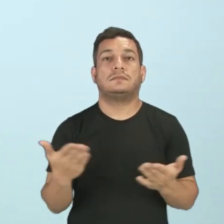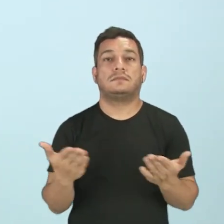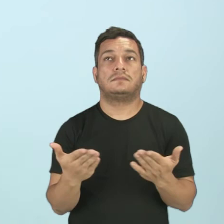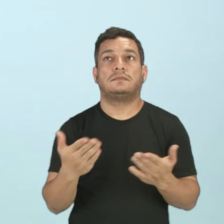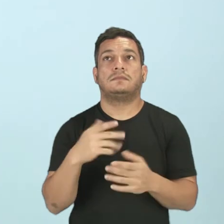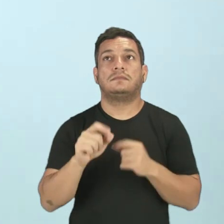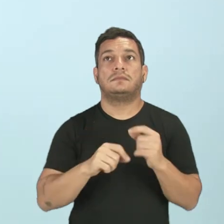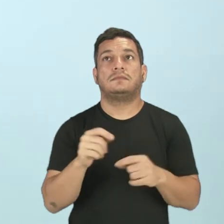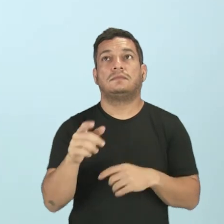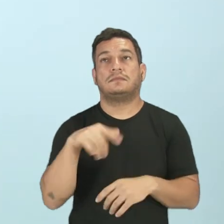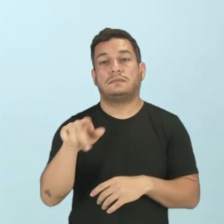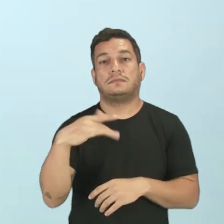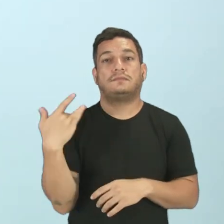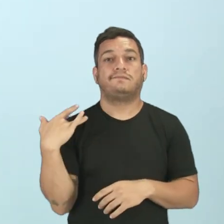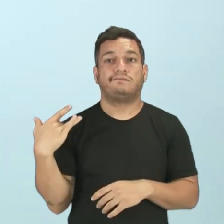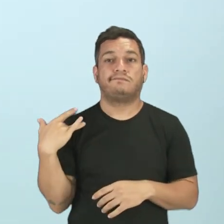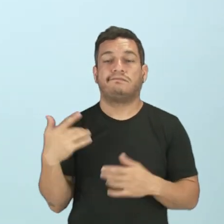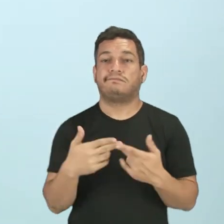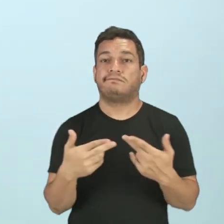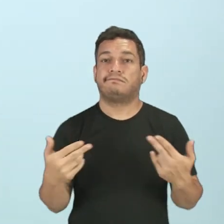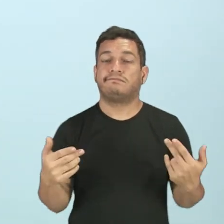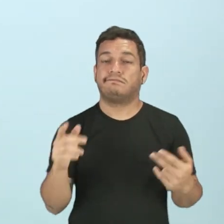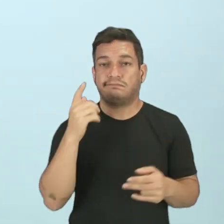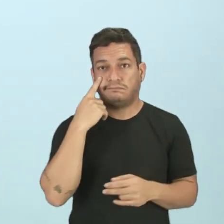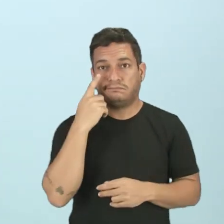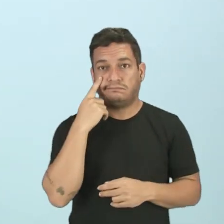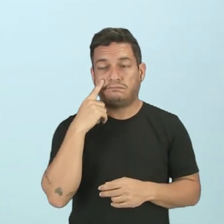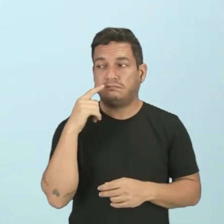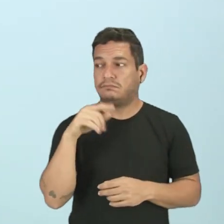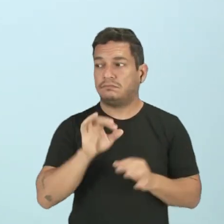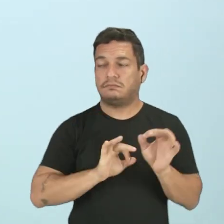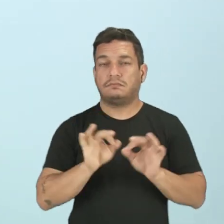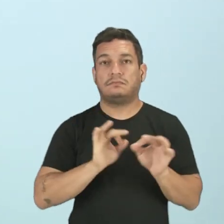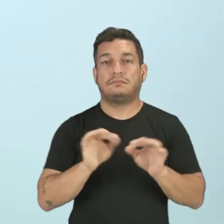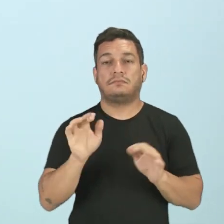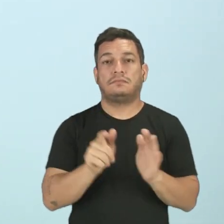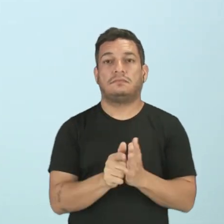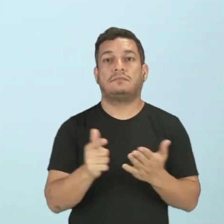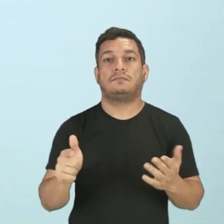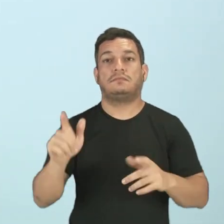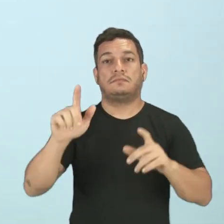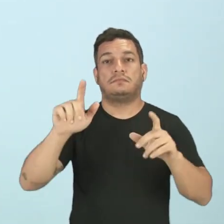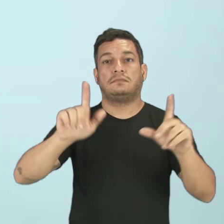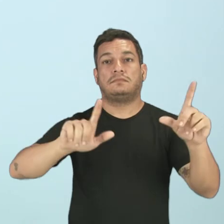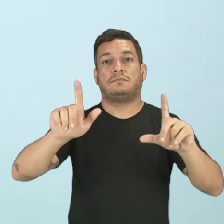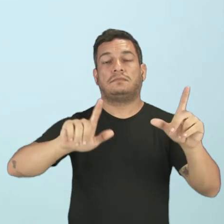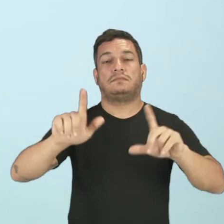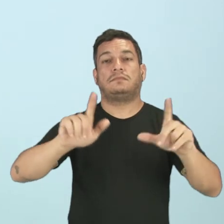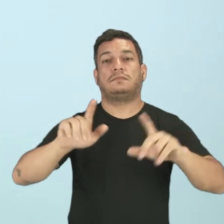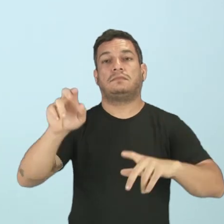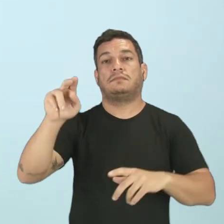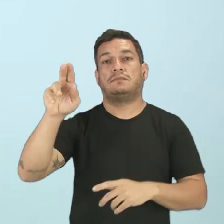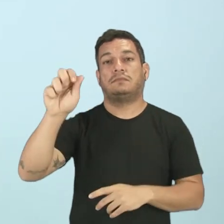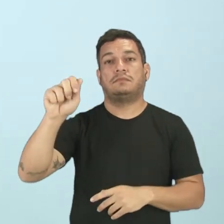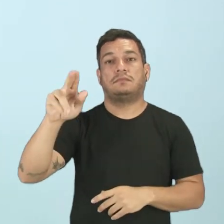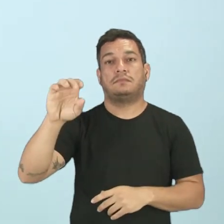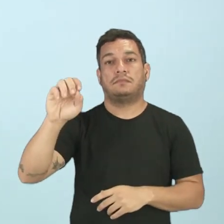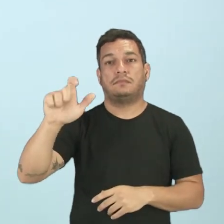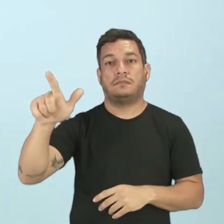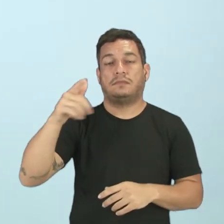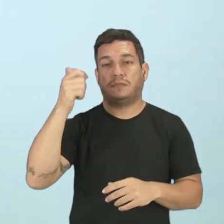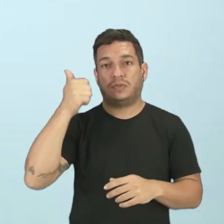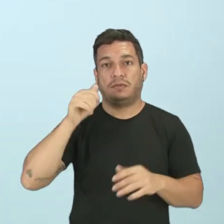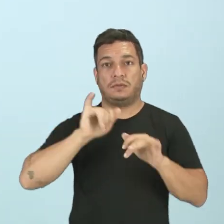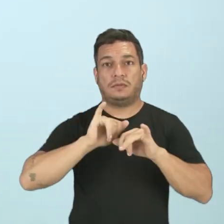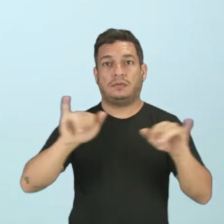eu ainda queria chamar a atenção para uma coisinha, que é a seguinte, a estrutura do Jornal Nacional, como é que é? Primeiro ele dá uma manchete,